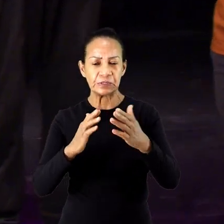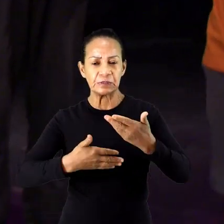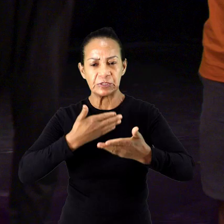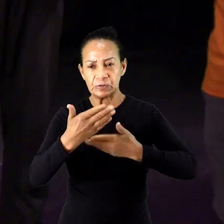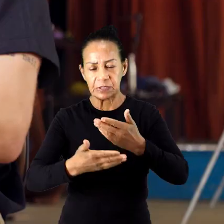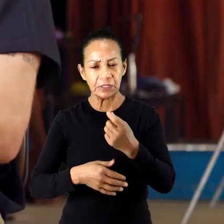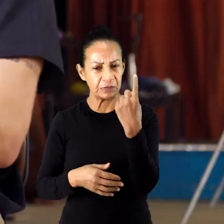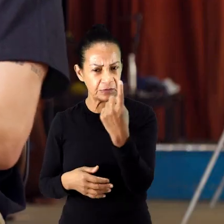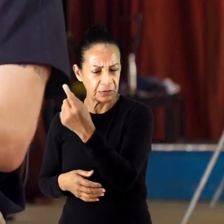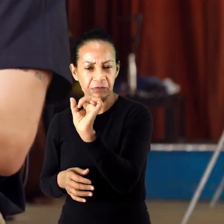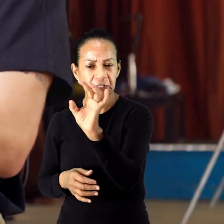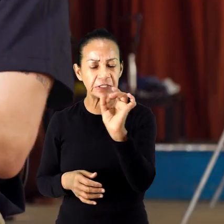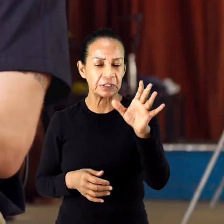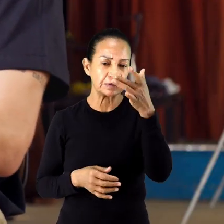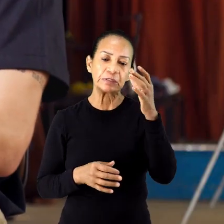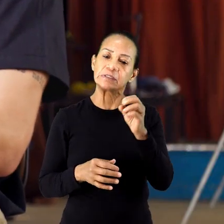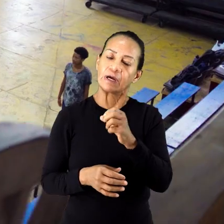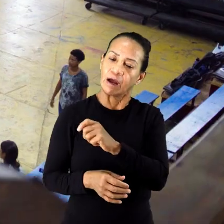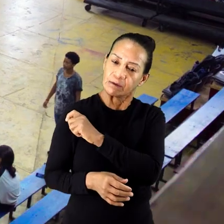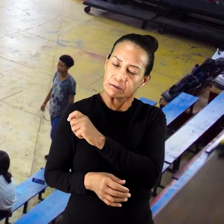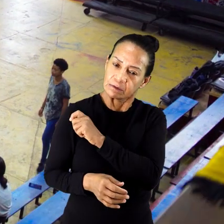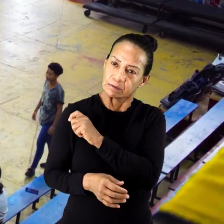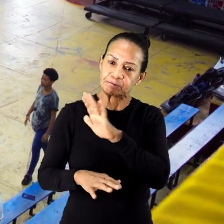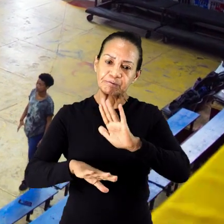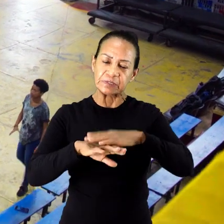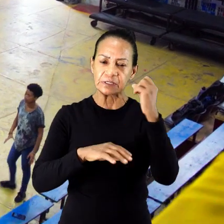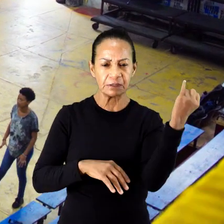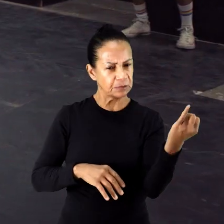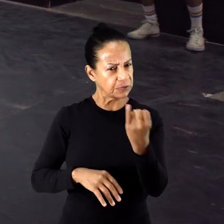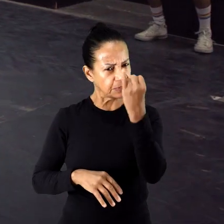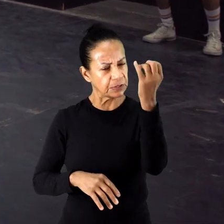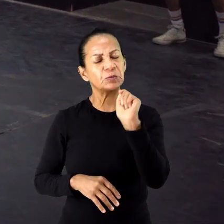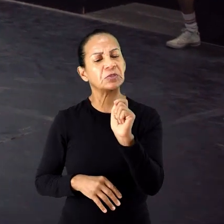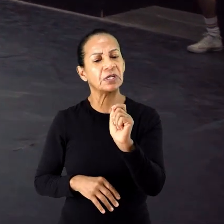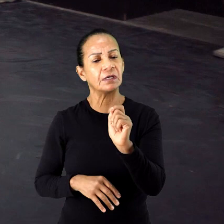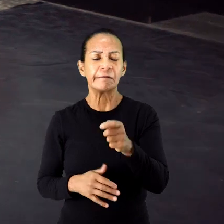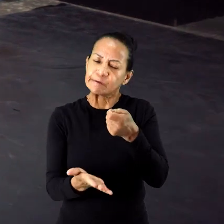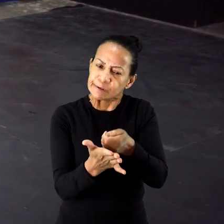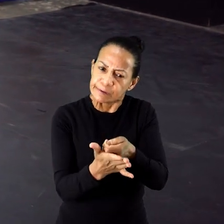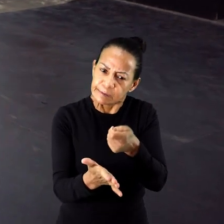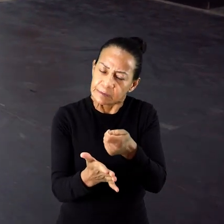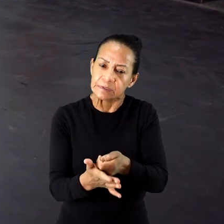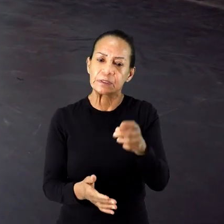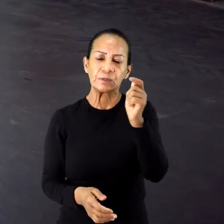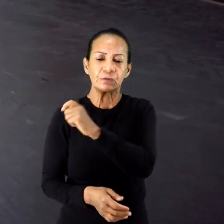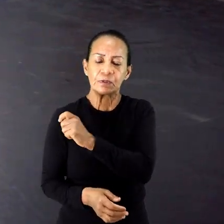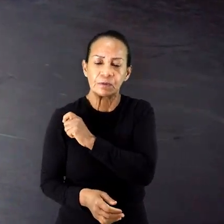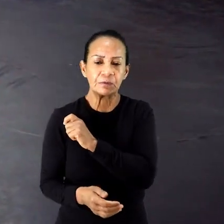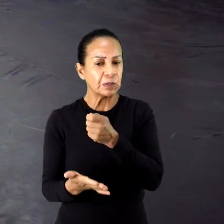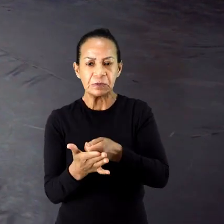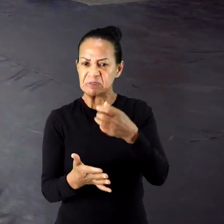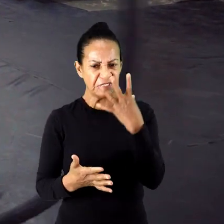relações interpessoais, a individualidade dos educandos é muito mais importante do que você necessitar que aquele aluno desenvolva uma técnica.